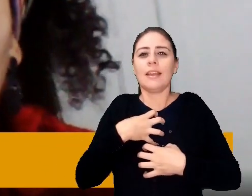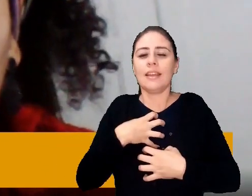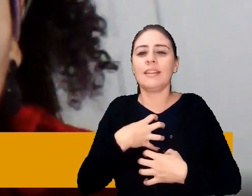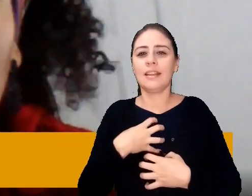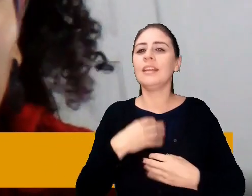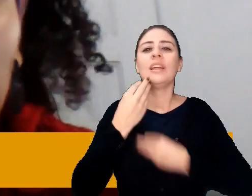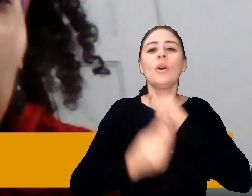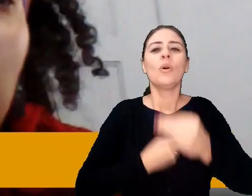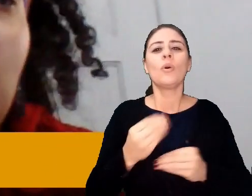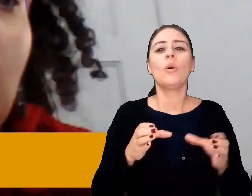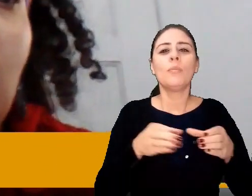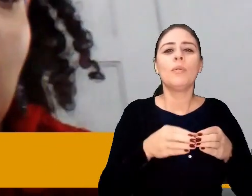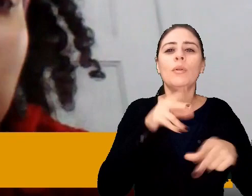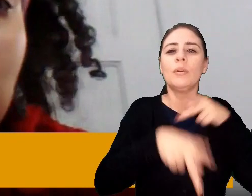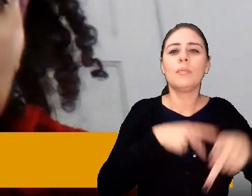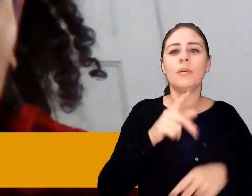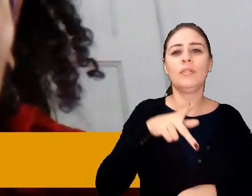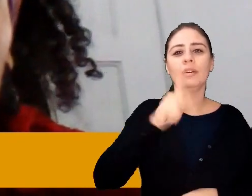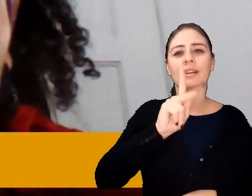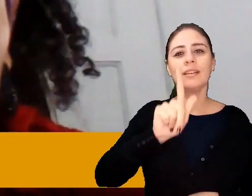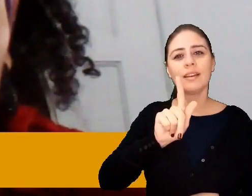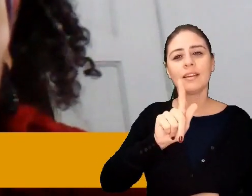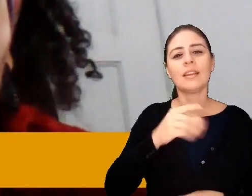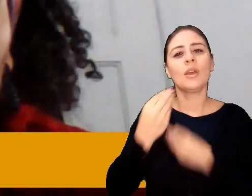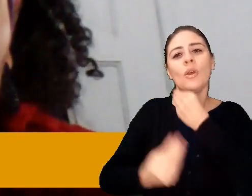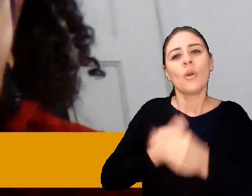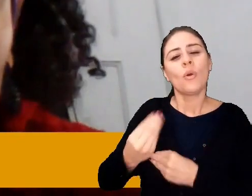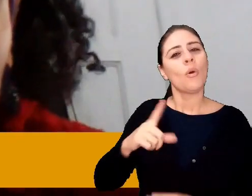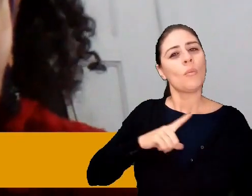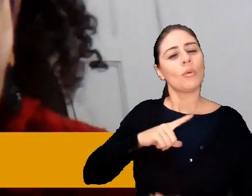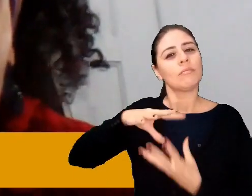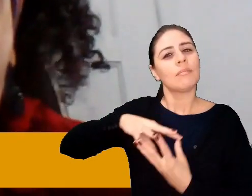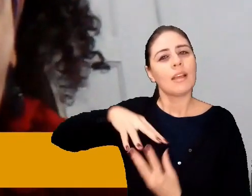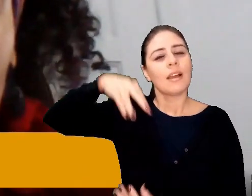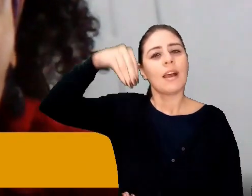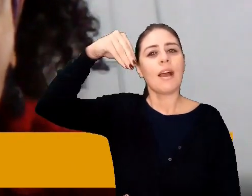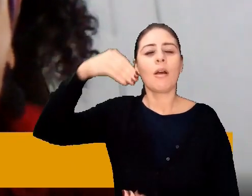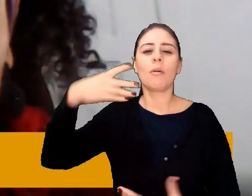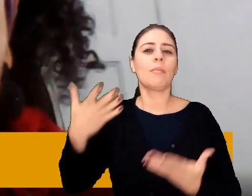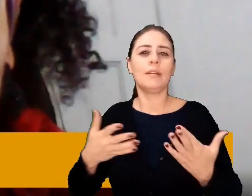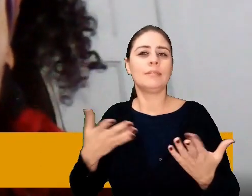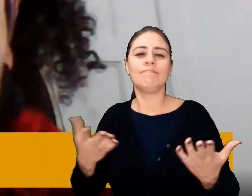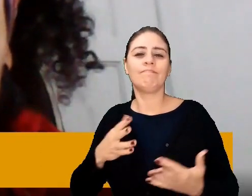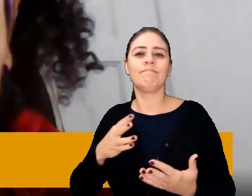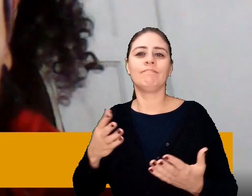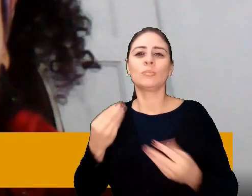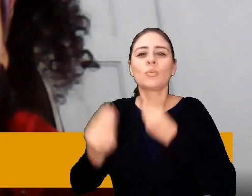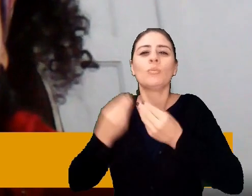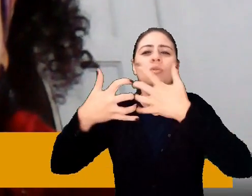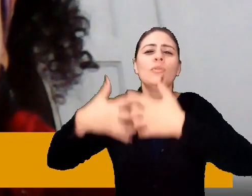povo caingangue entende essa criação e essa vivência com a ancestralidade de vocês.